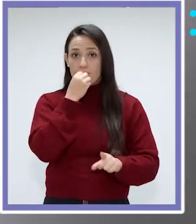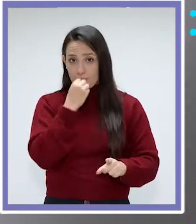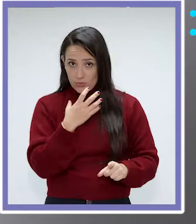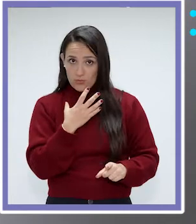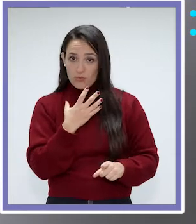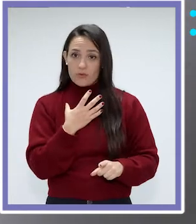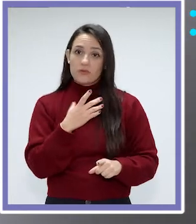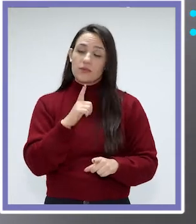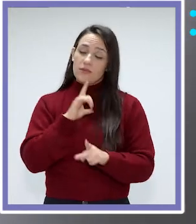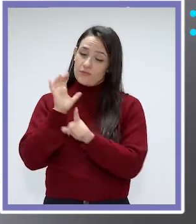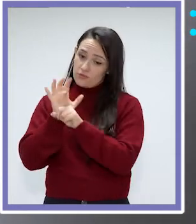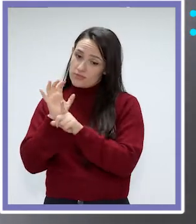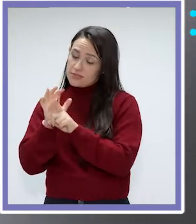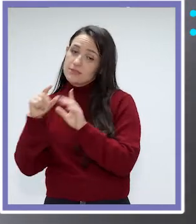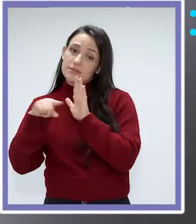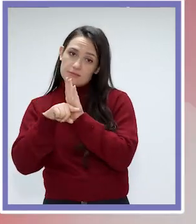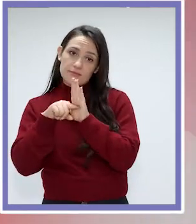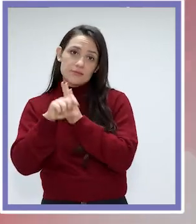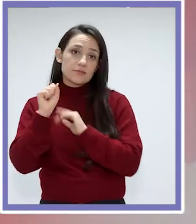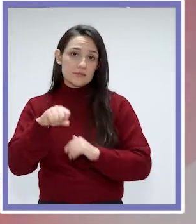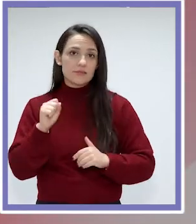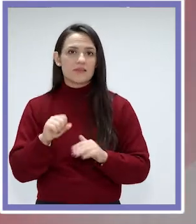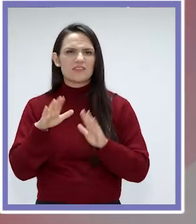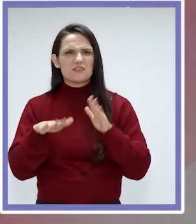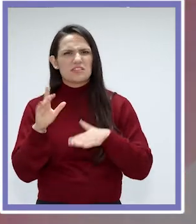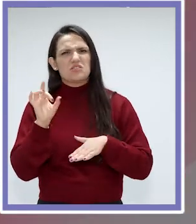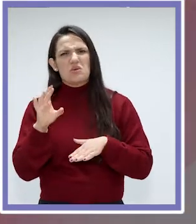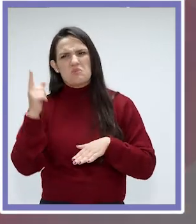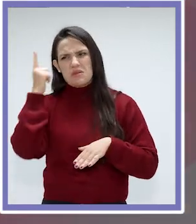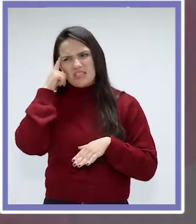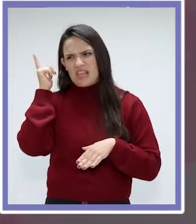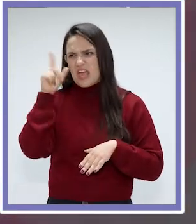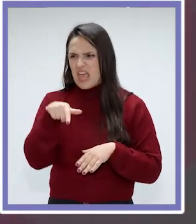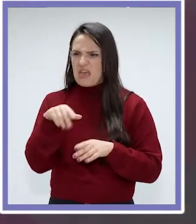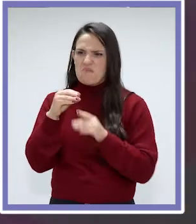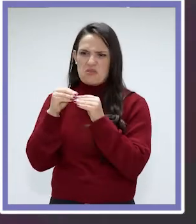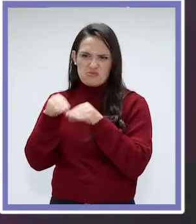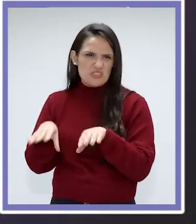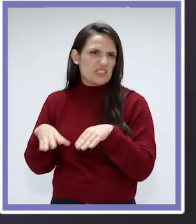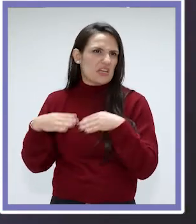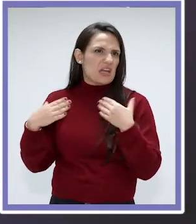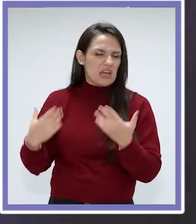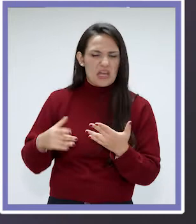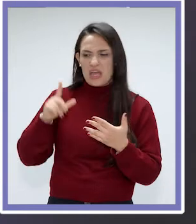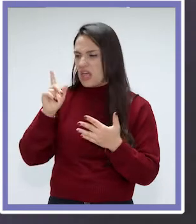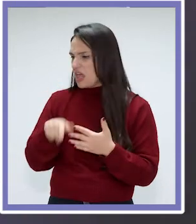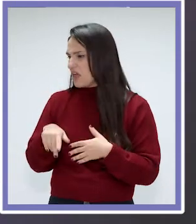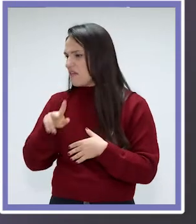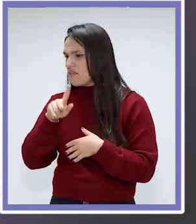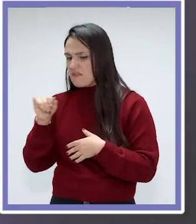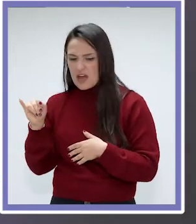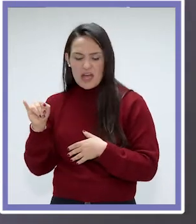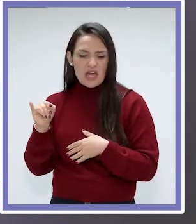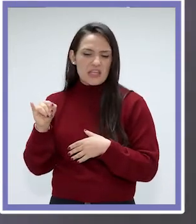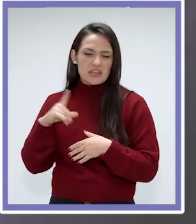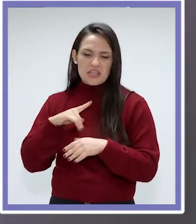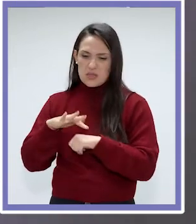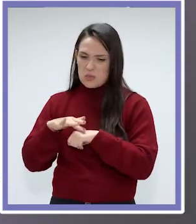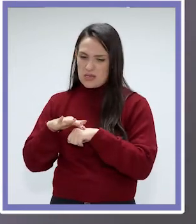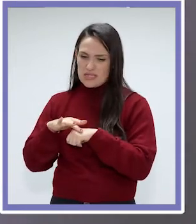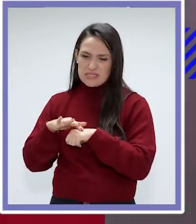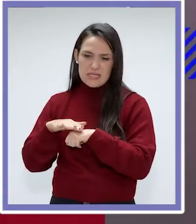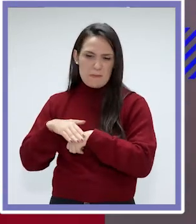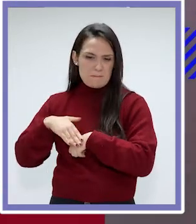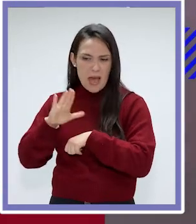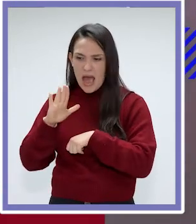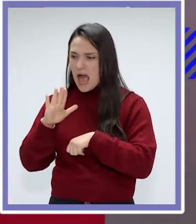quando as pessoas falam de impacto, trazem muito lado negativo também, do impacto que isso vai ter circulação de